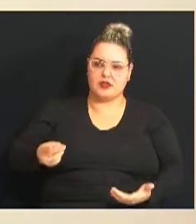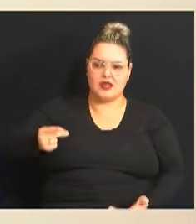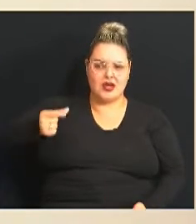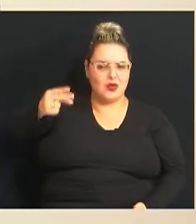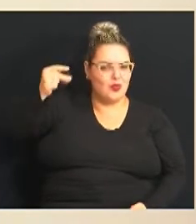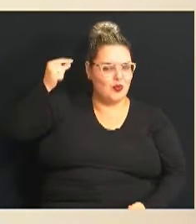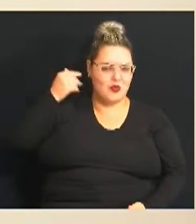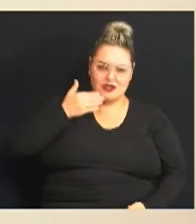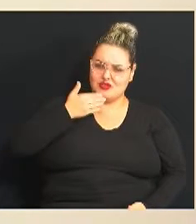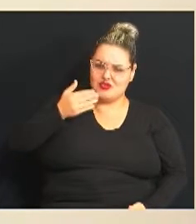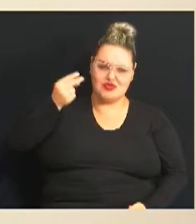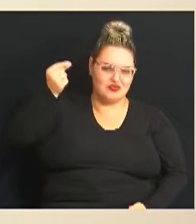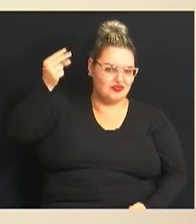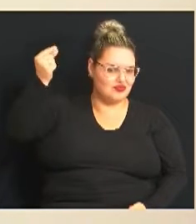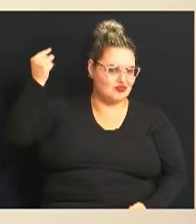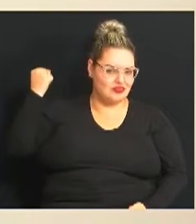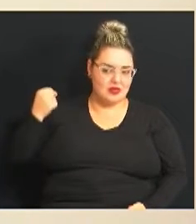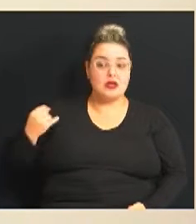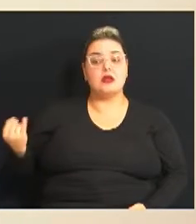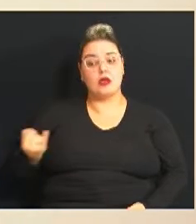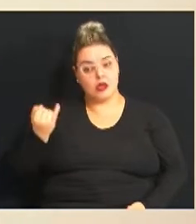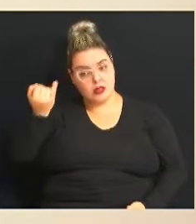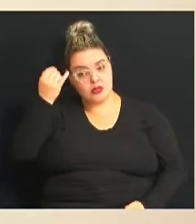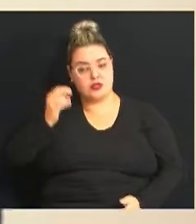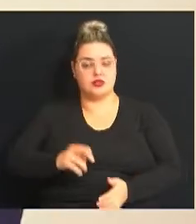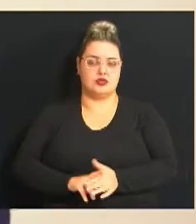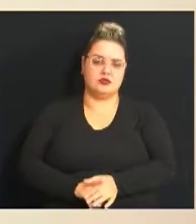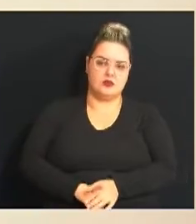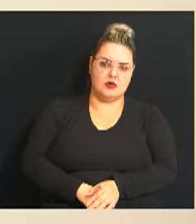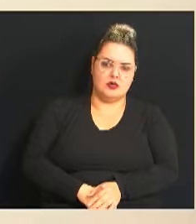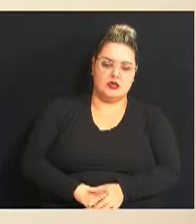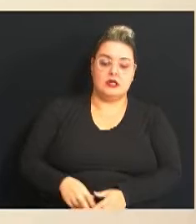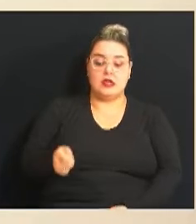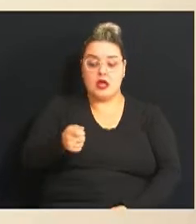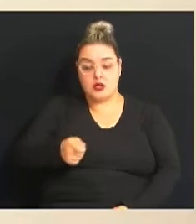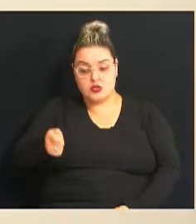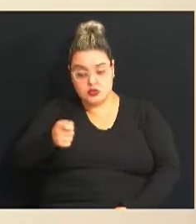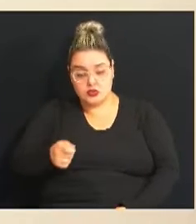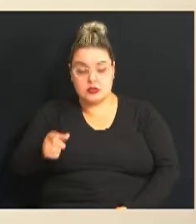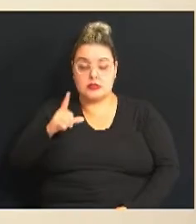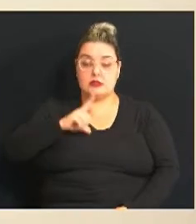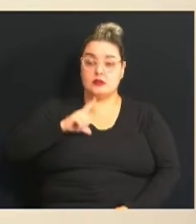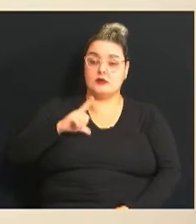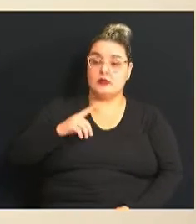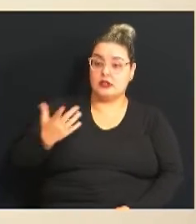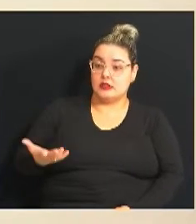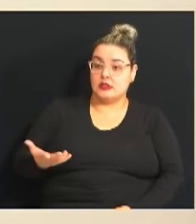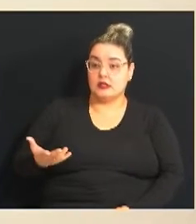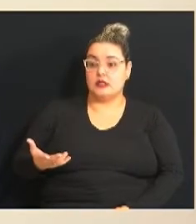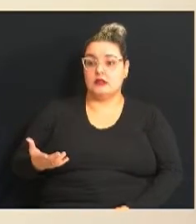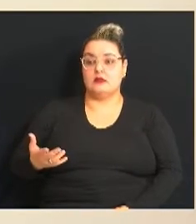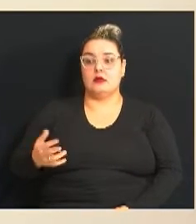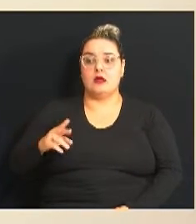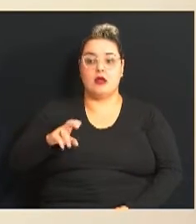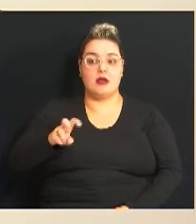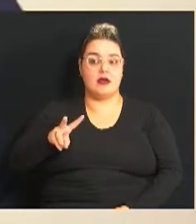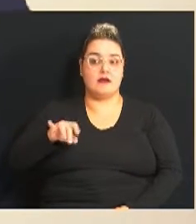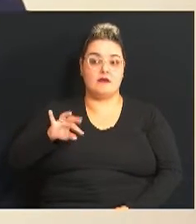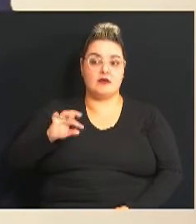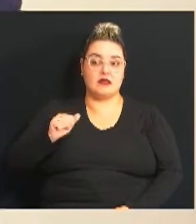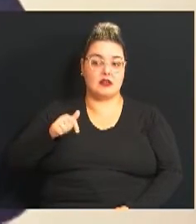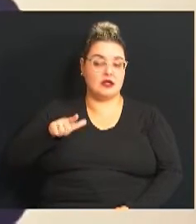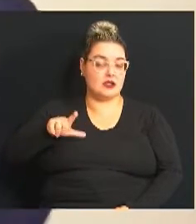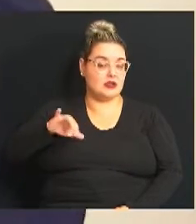aí eu acho que vai fazer de muita importância através da associação, que ali nós vamos ter revitalização, vai colocar playground,